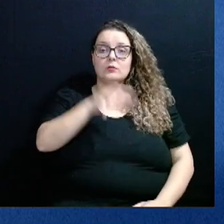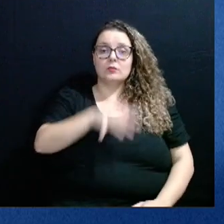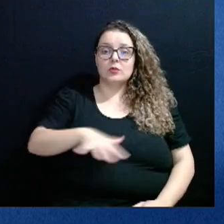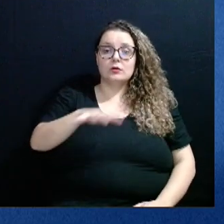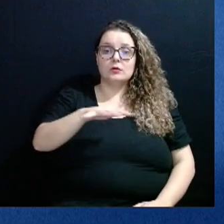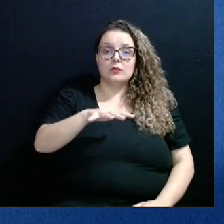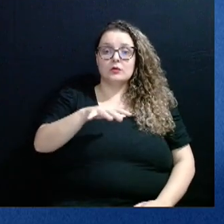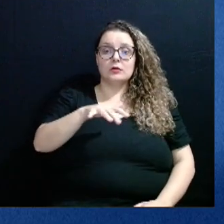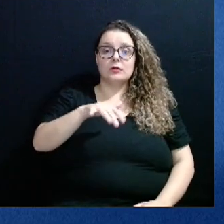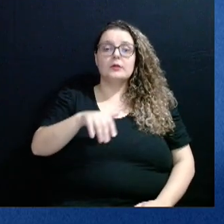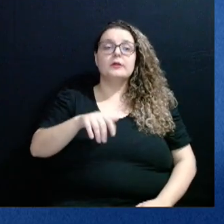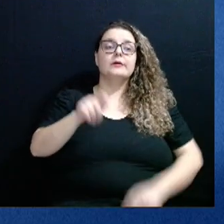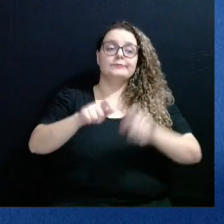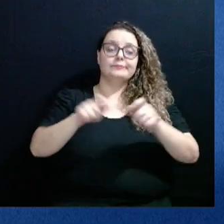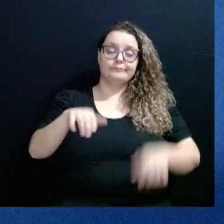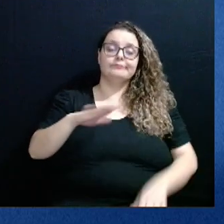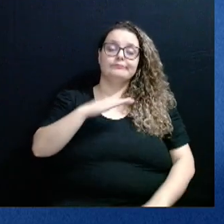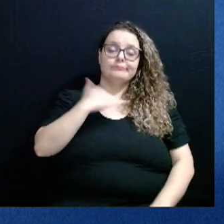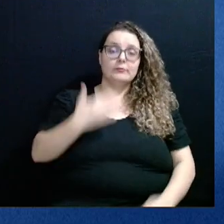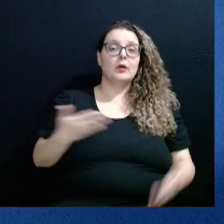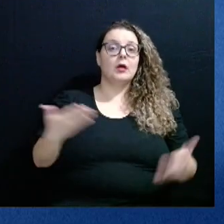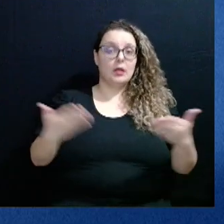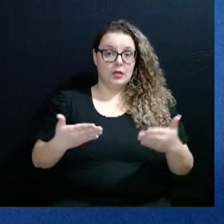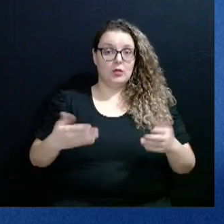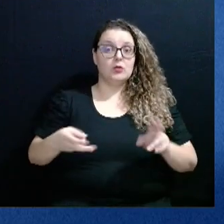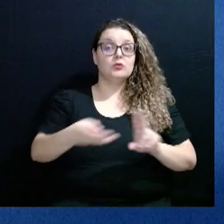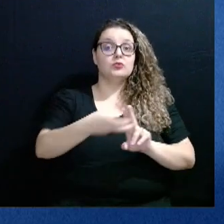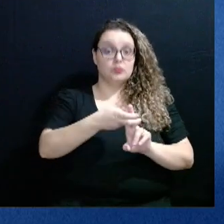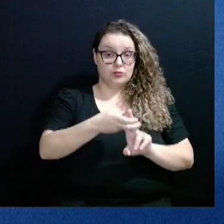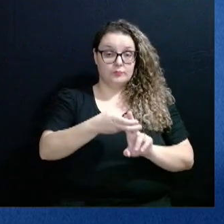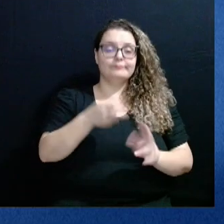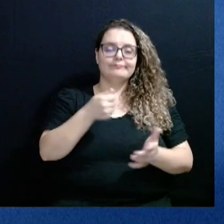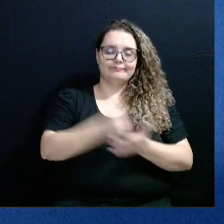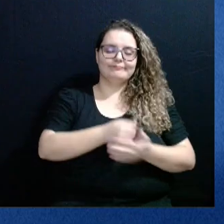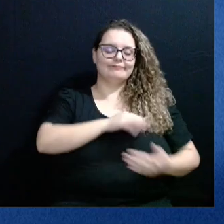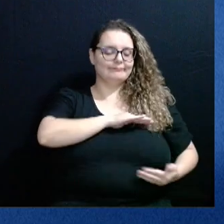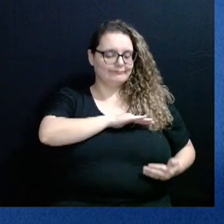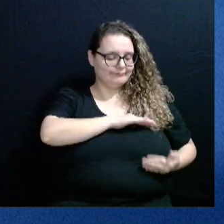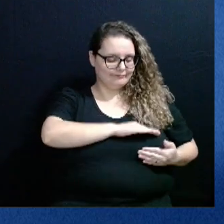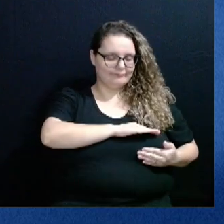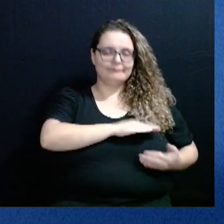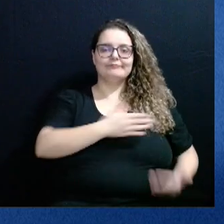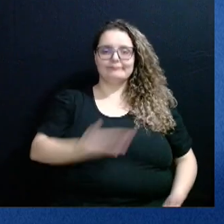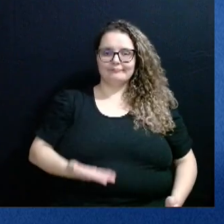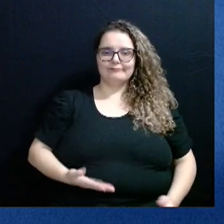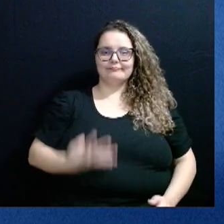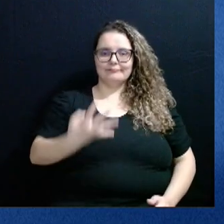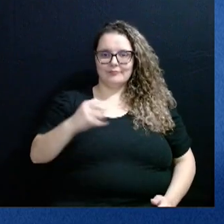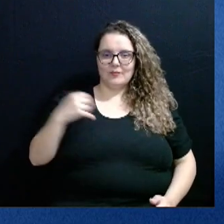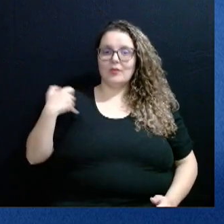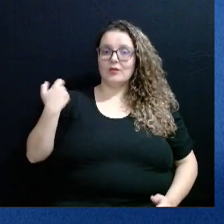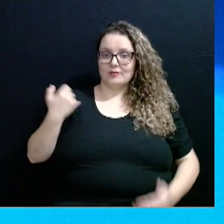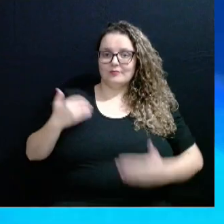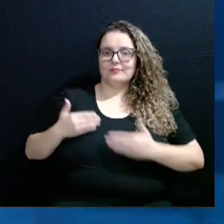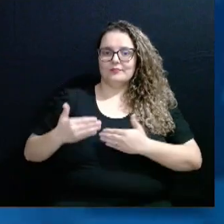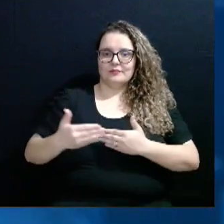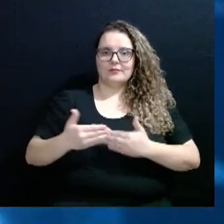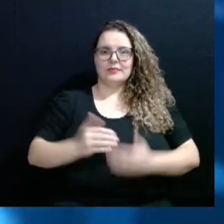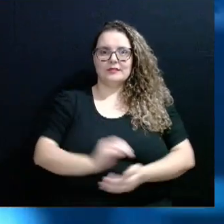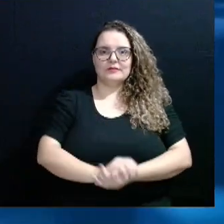Brasil. Mas agora, o SUS garante mamografia a partir dos 40 anos.